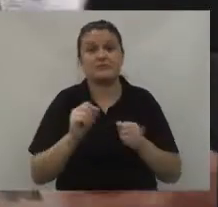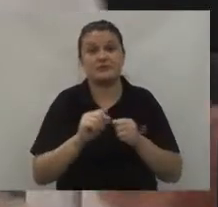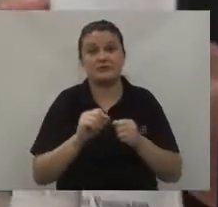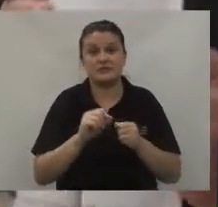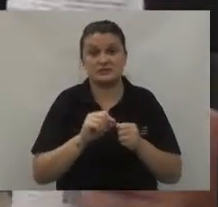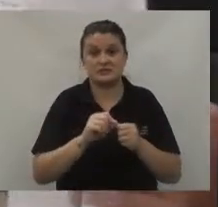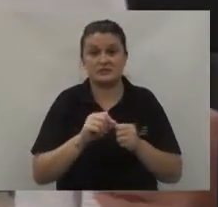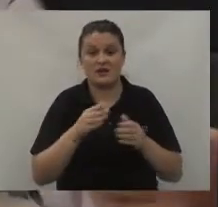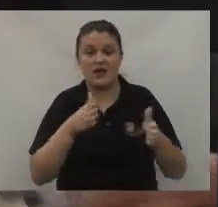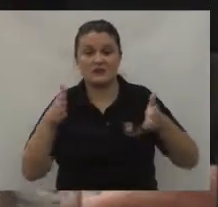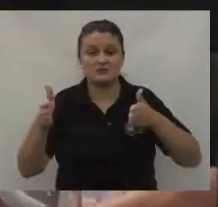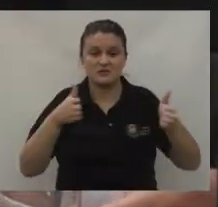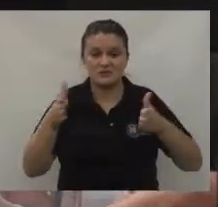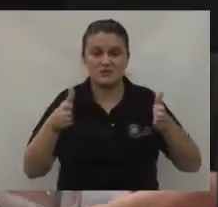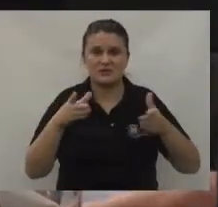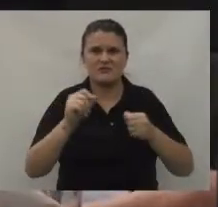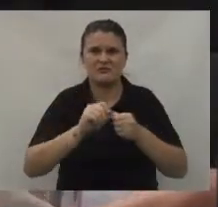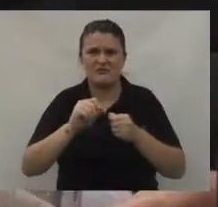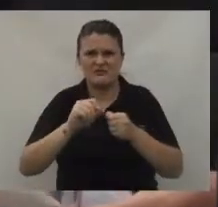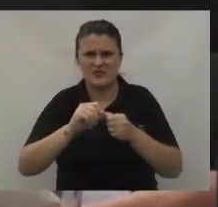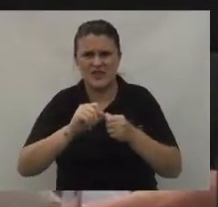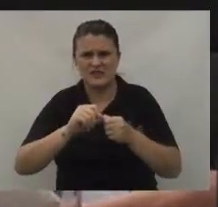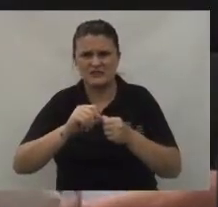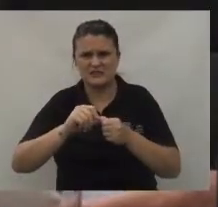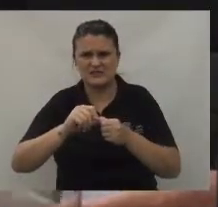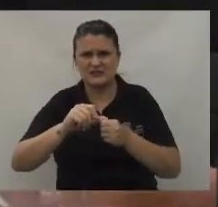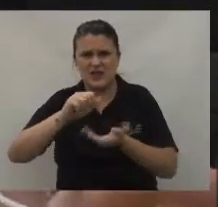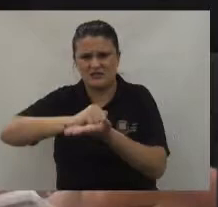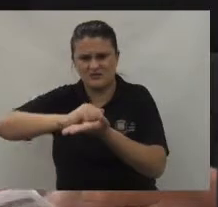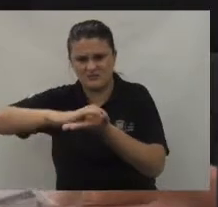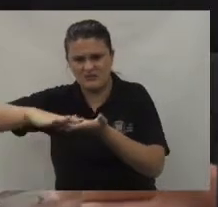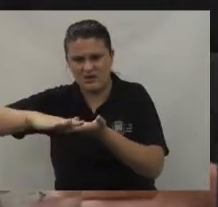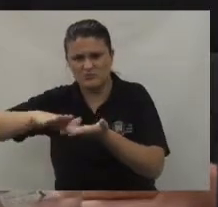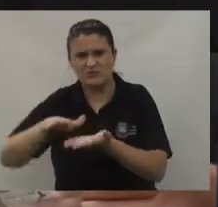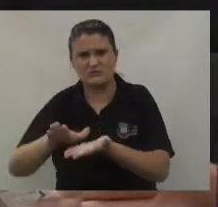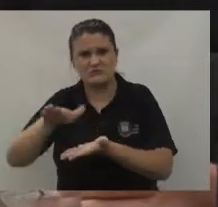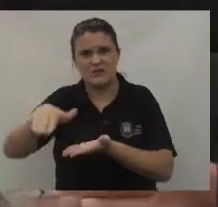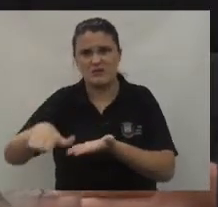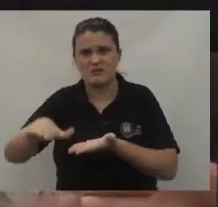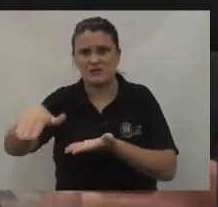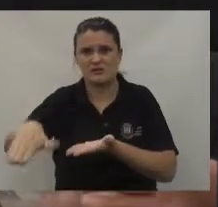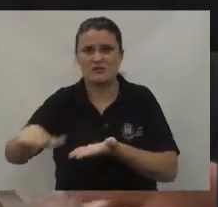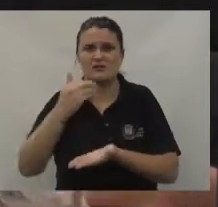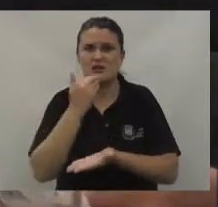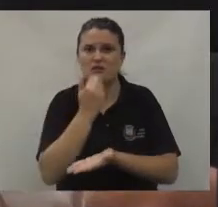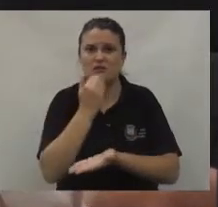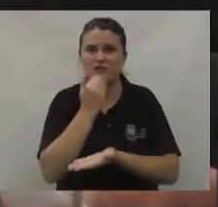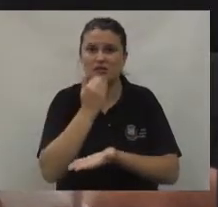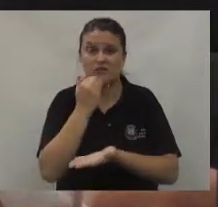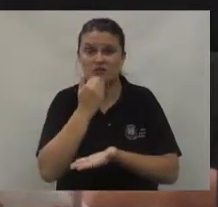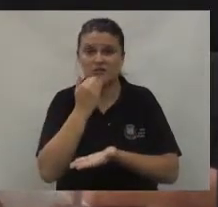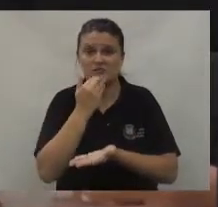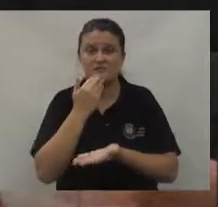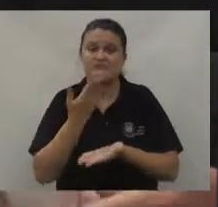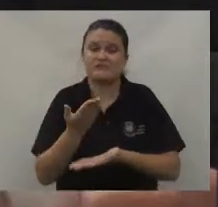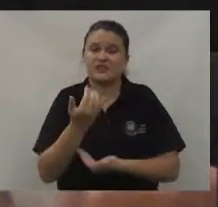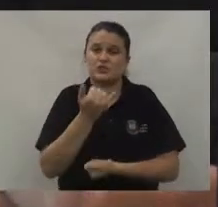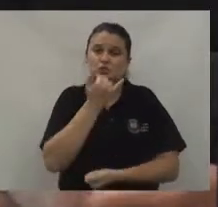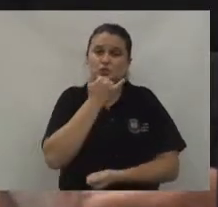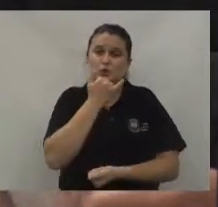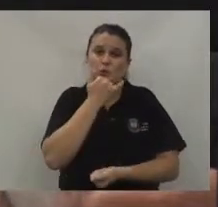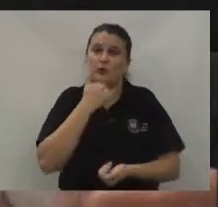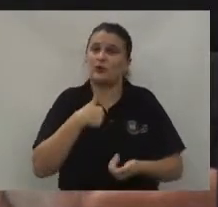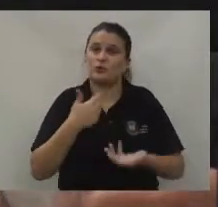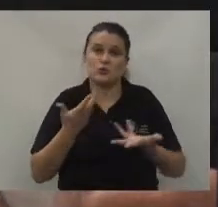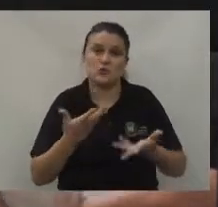fazer o acessibilidade e faz com piche daiana lá montanha-russa ó então me desculpe não